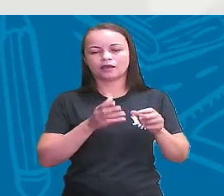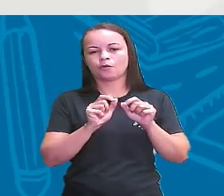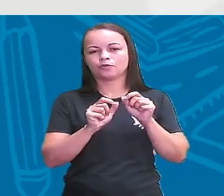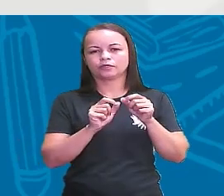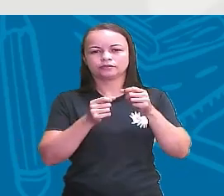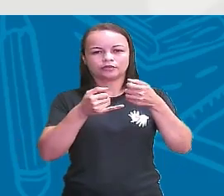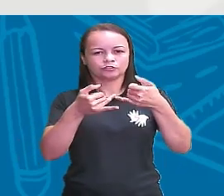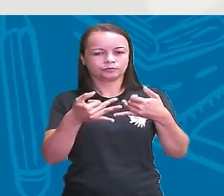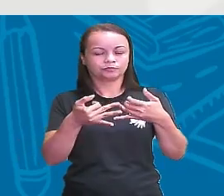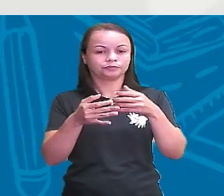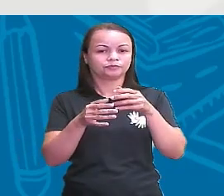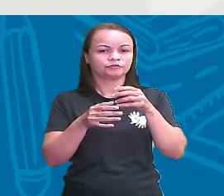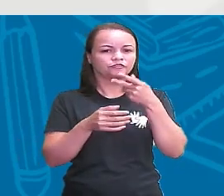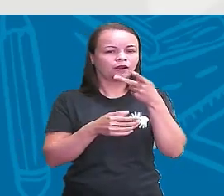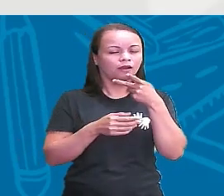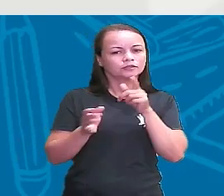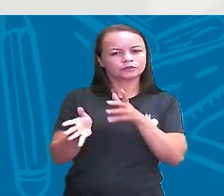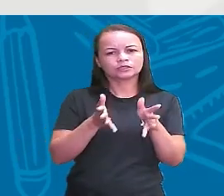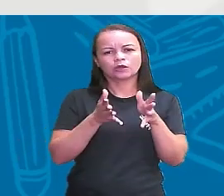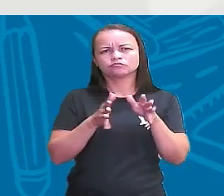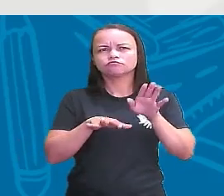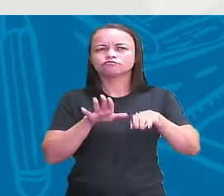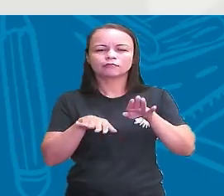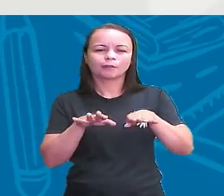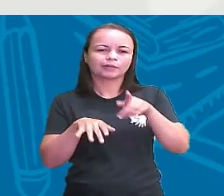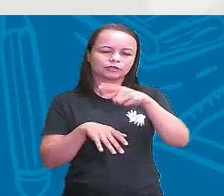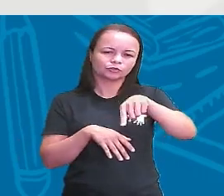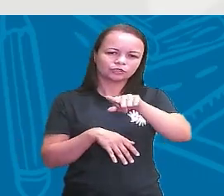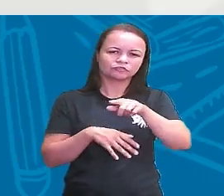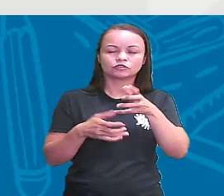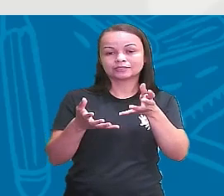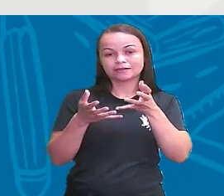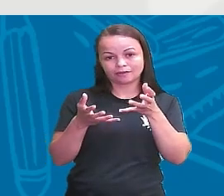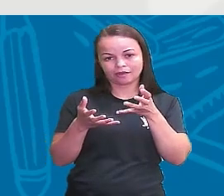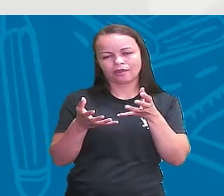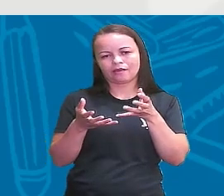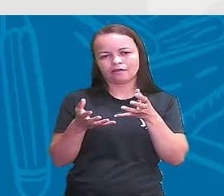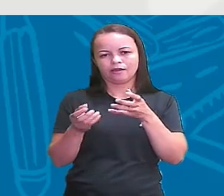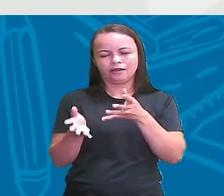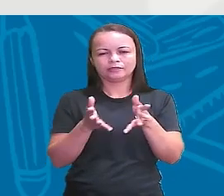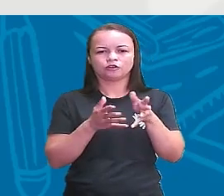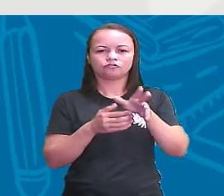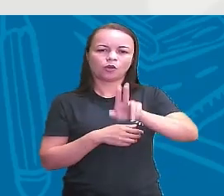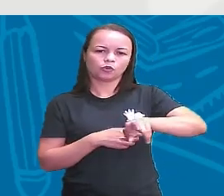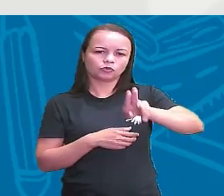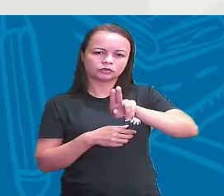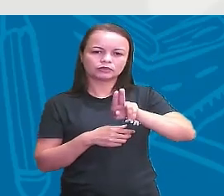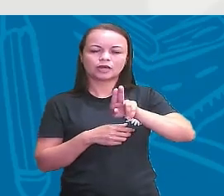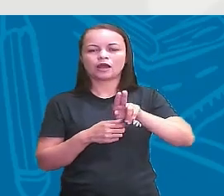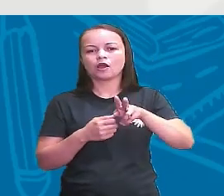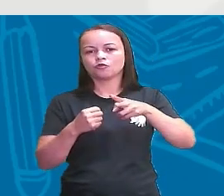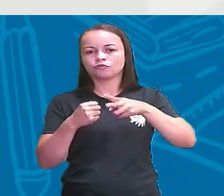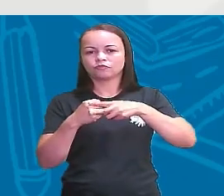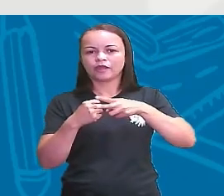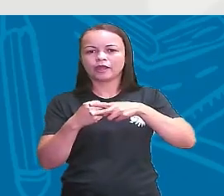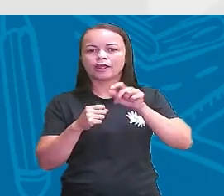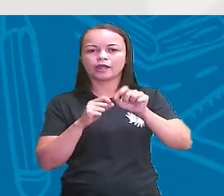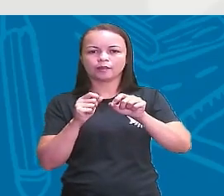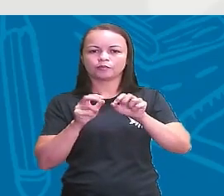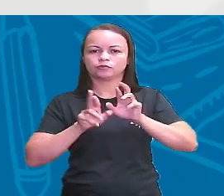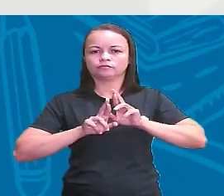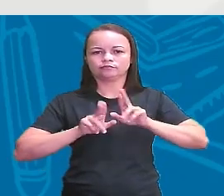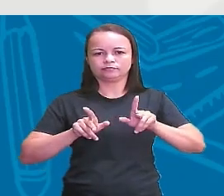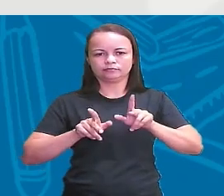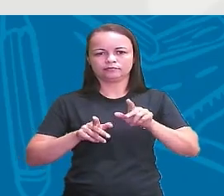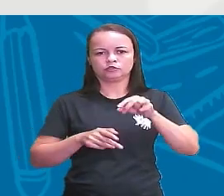Então, dependendo da forma como você quer expressar alguma coisa, você vai usar o verbo num modo